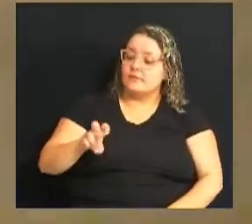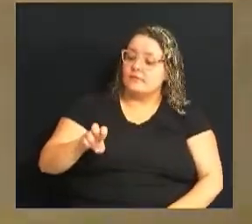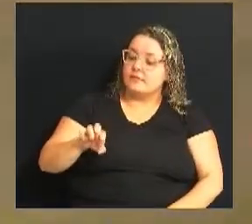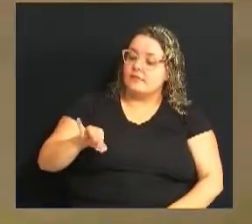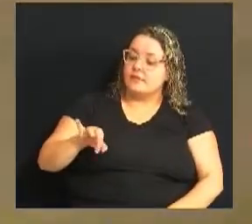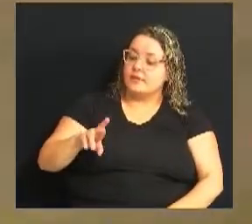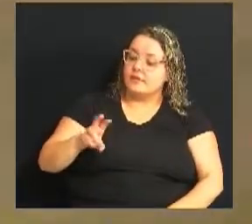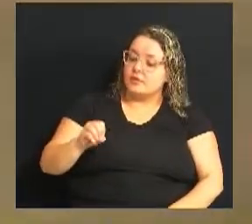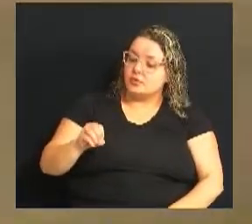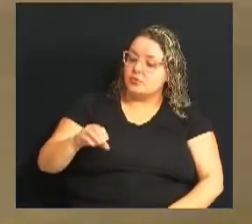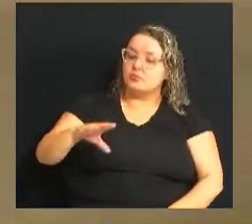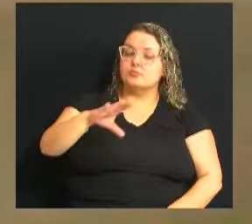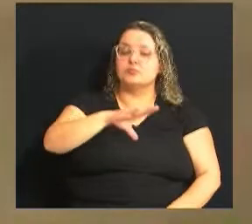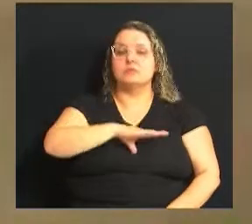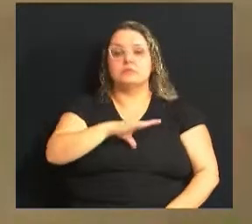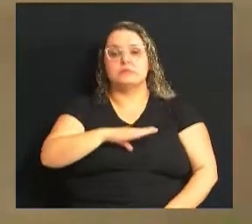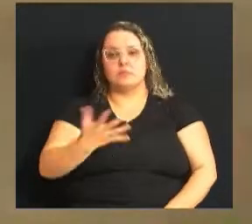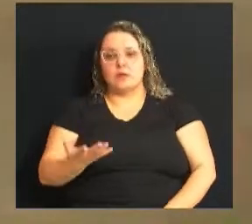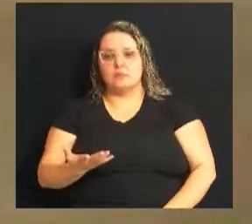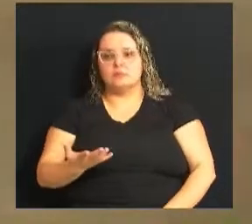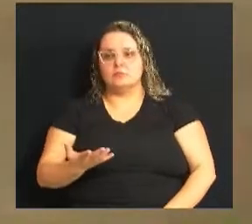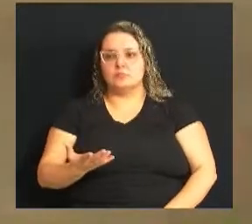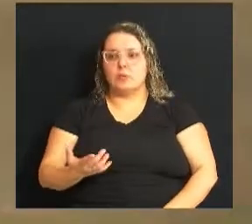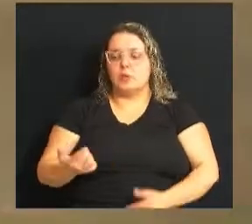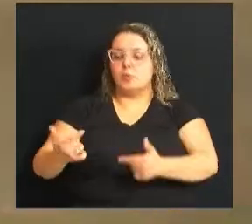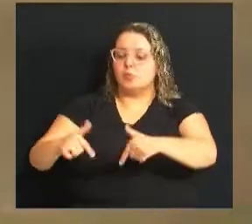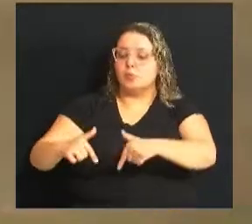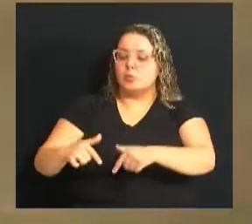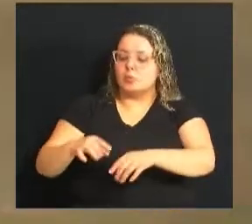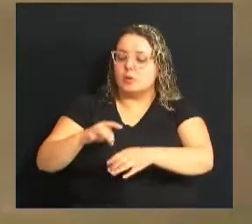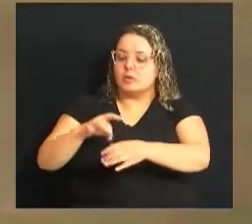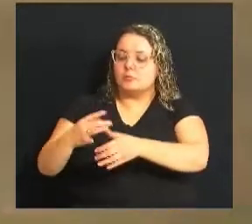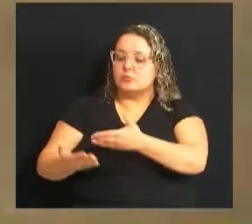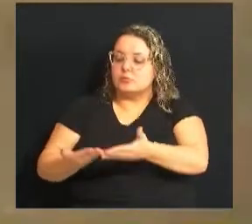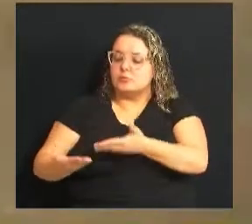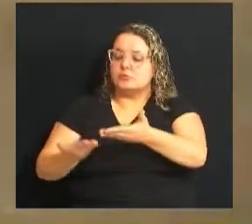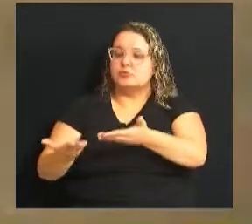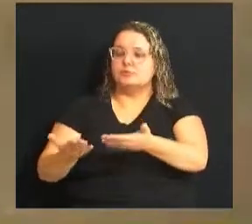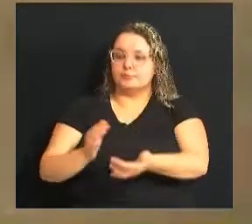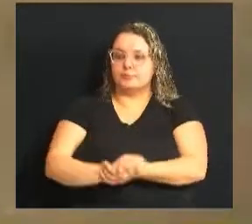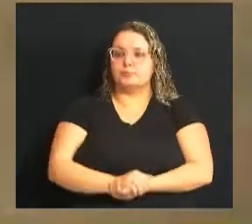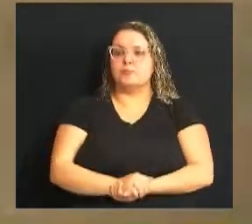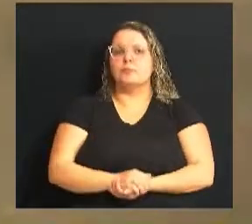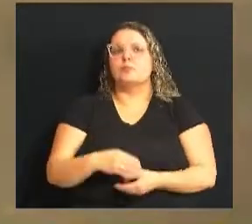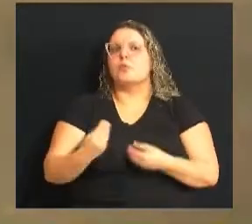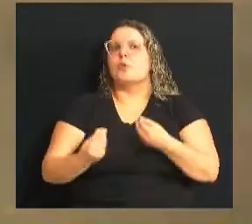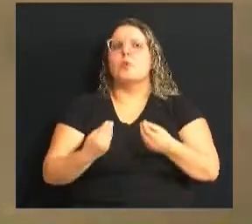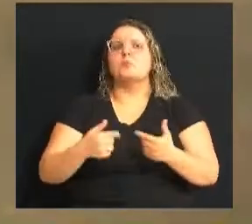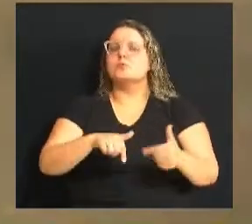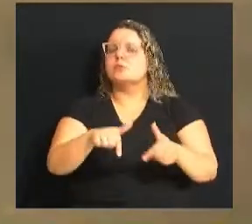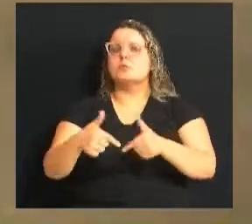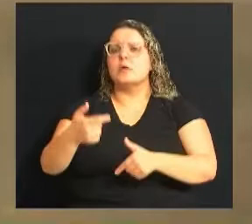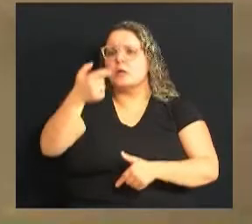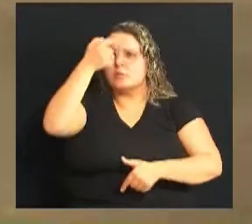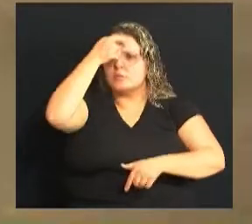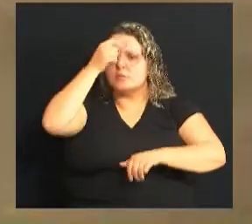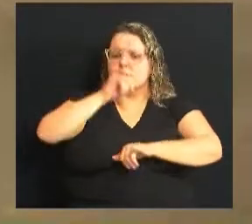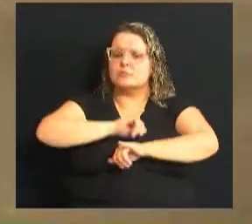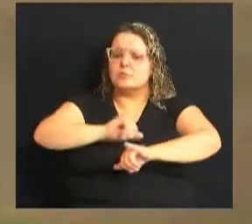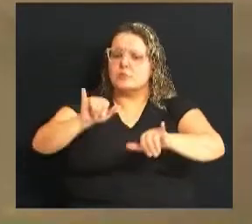senhor qual tem sido o trabalho nesse sentido de conscientizar, inclusive os mais jovens,